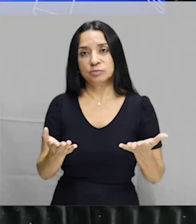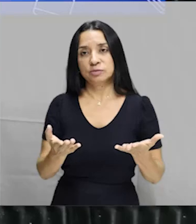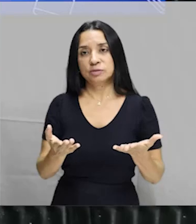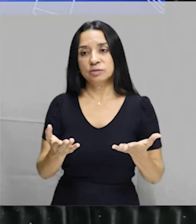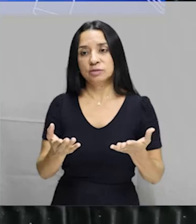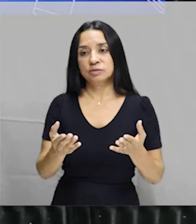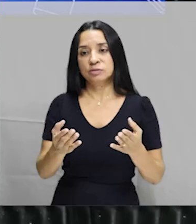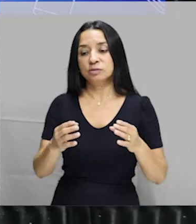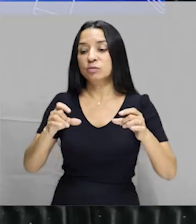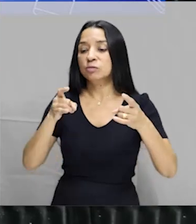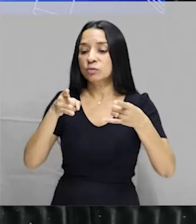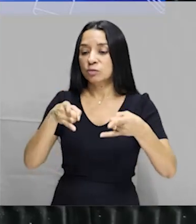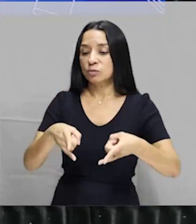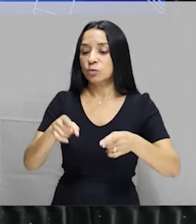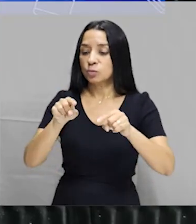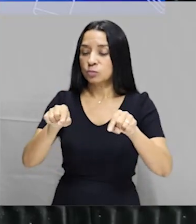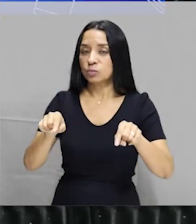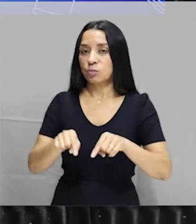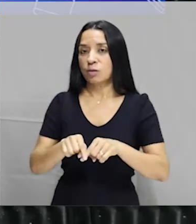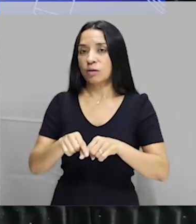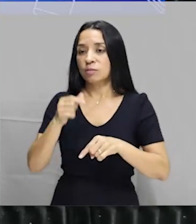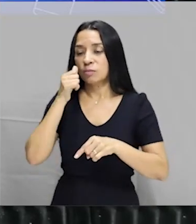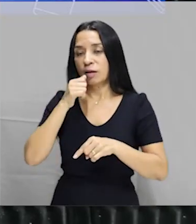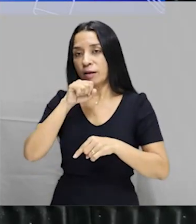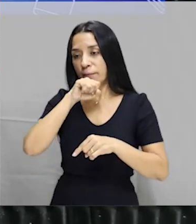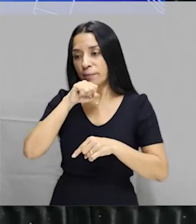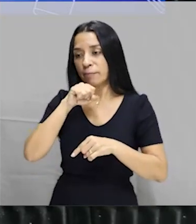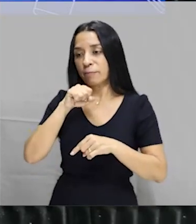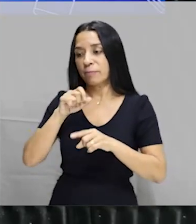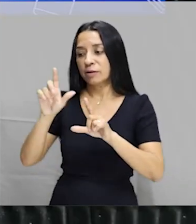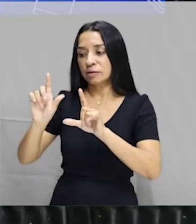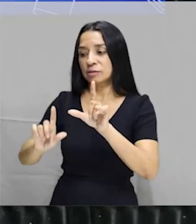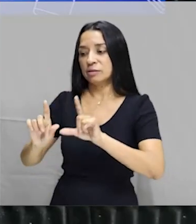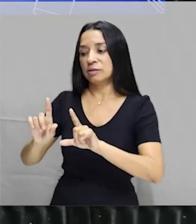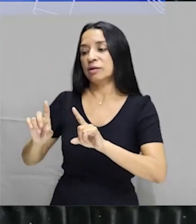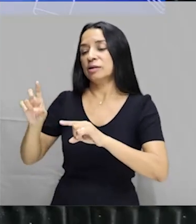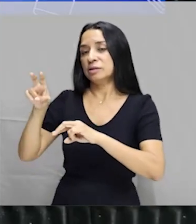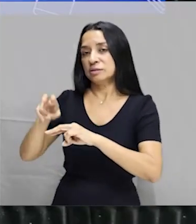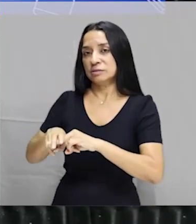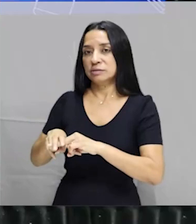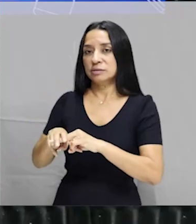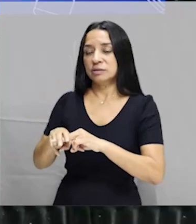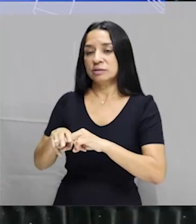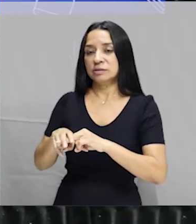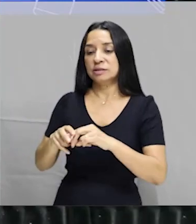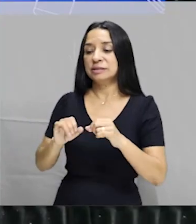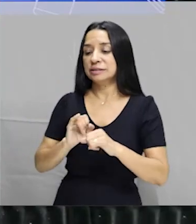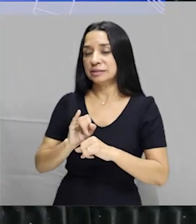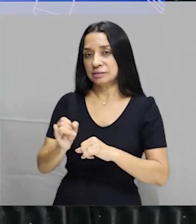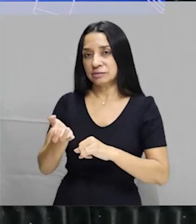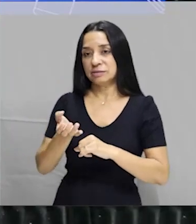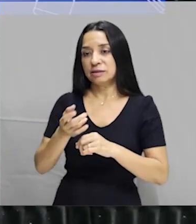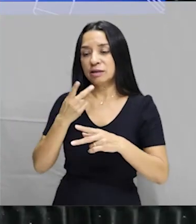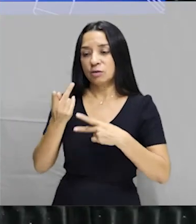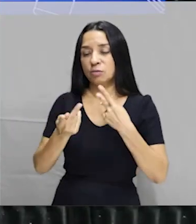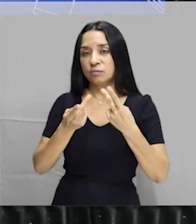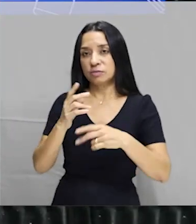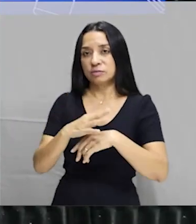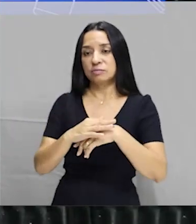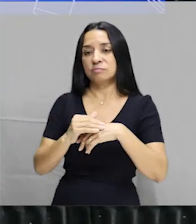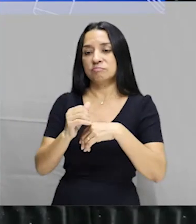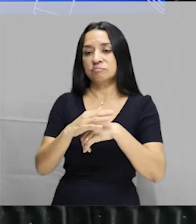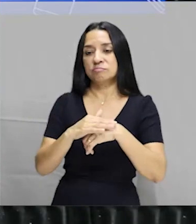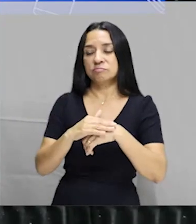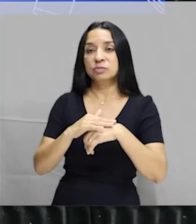no quarto, a mãe está na sala e você quer falar com a sua mãe, você não se levanta da